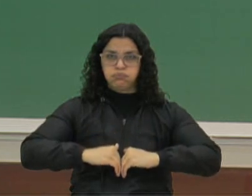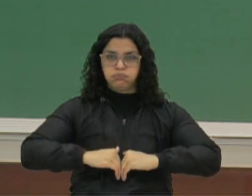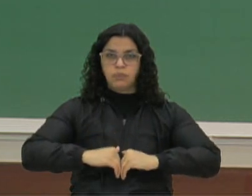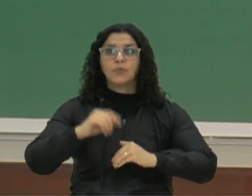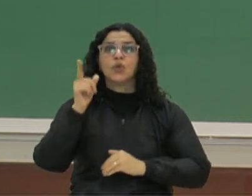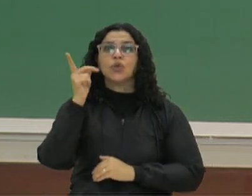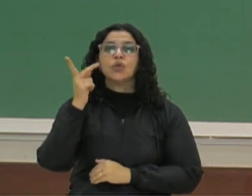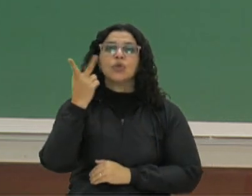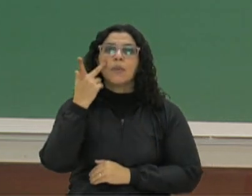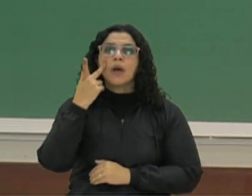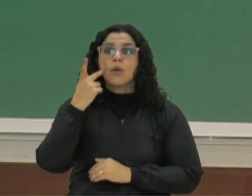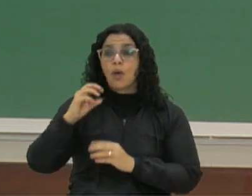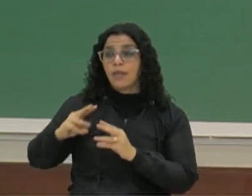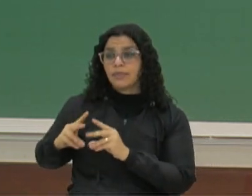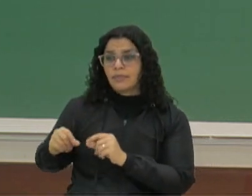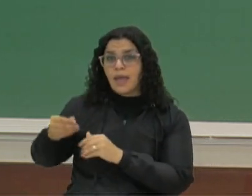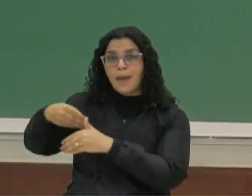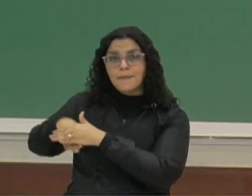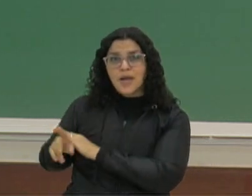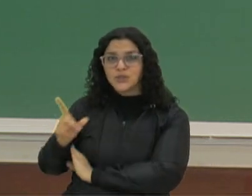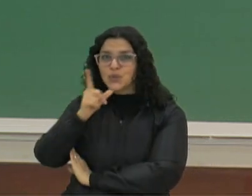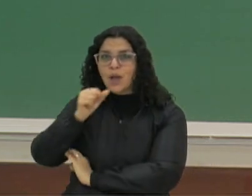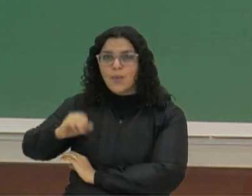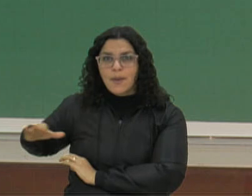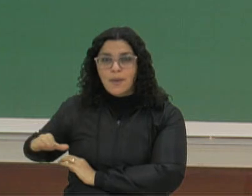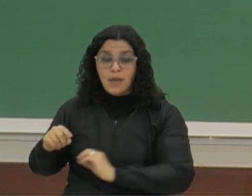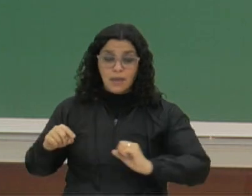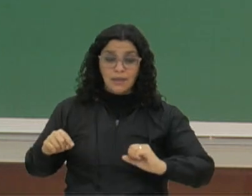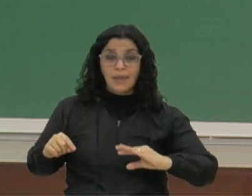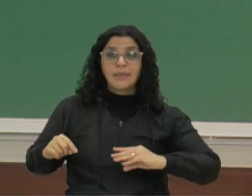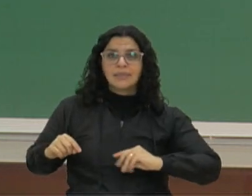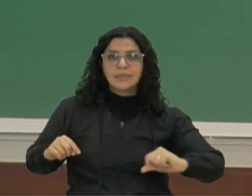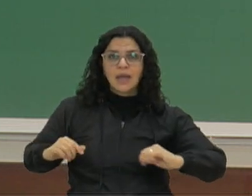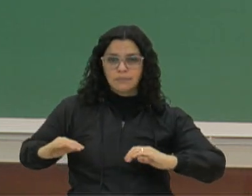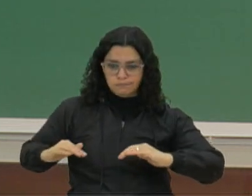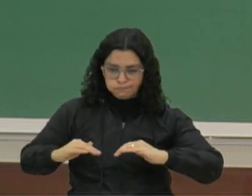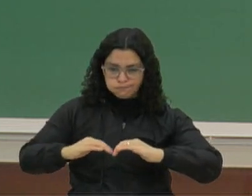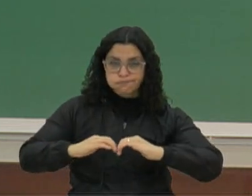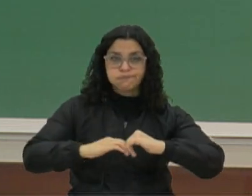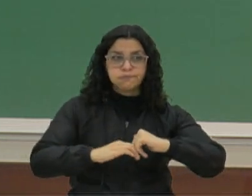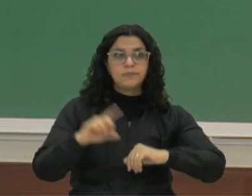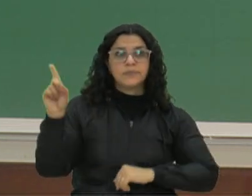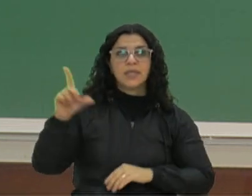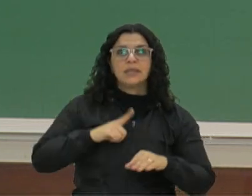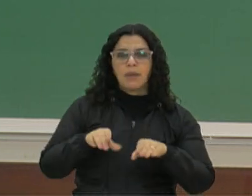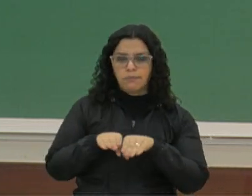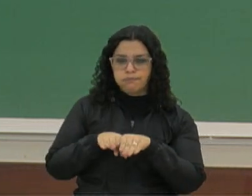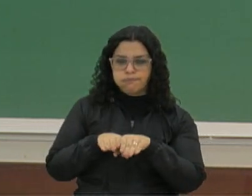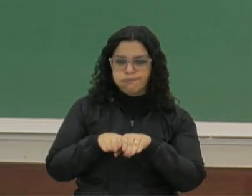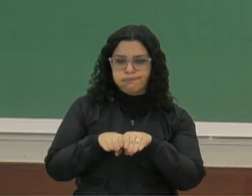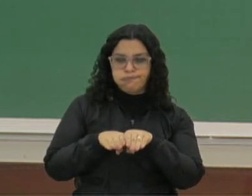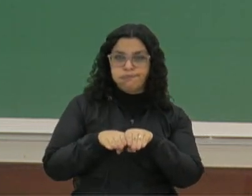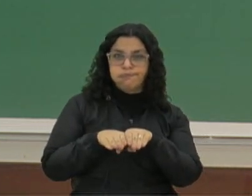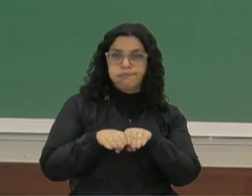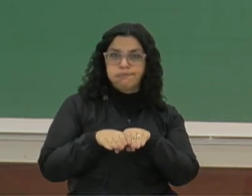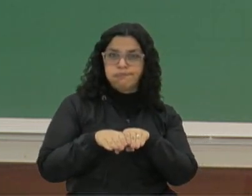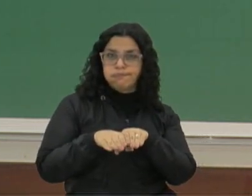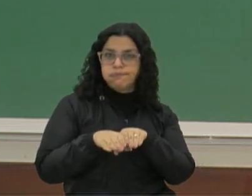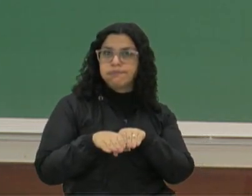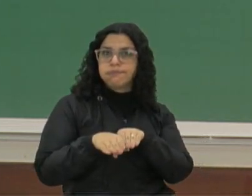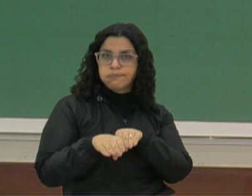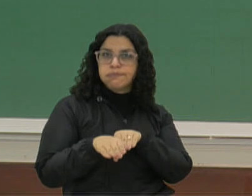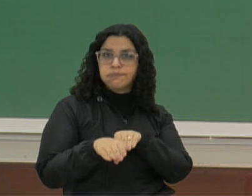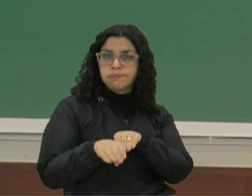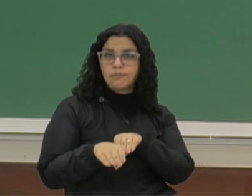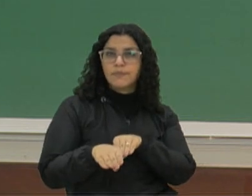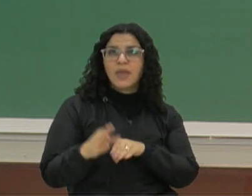placa continental. Temos o movimento transformante ou transcorrente, que dá origem a grandes falhas geológicas, né? Uma